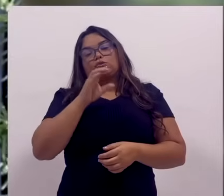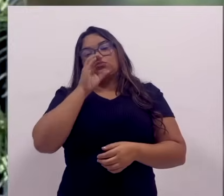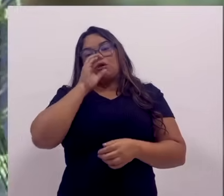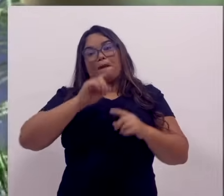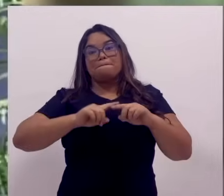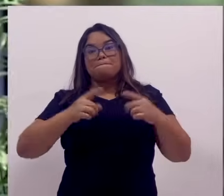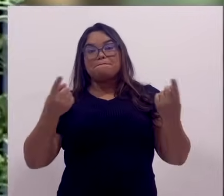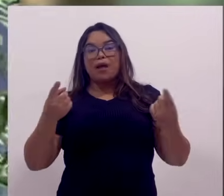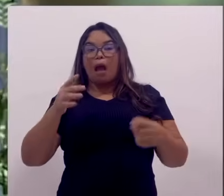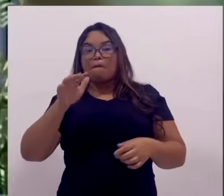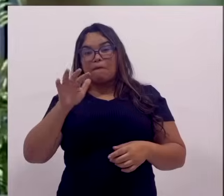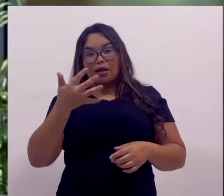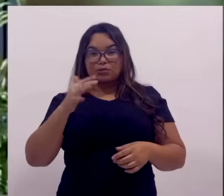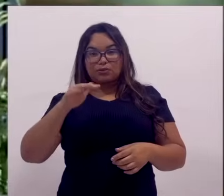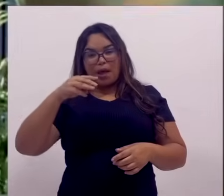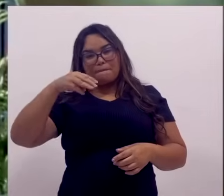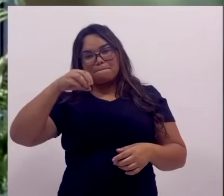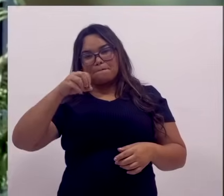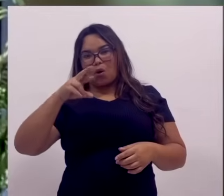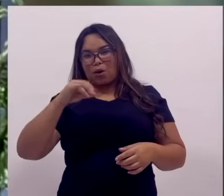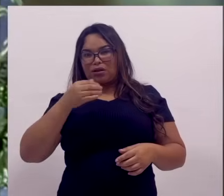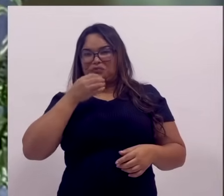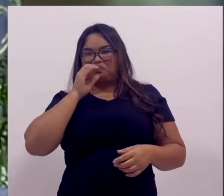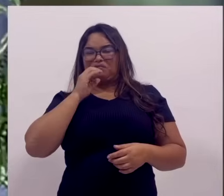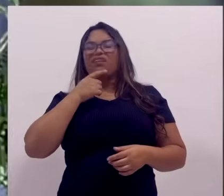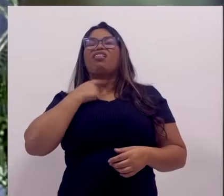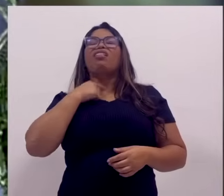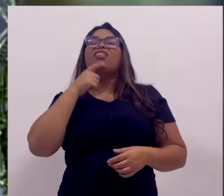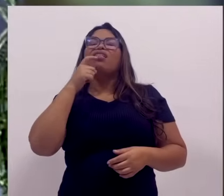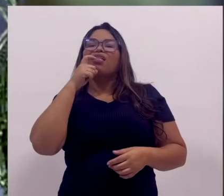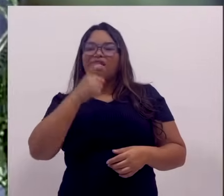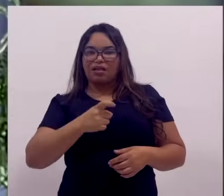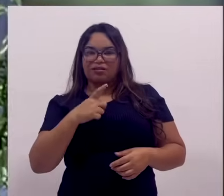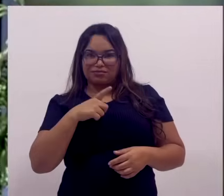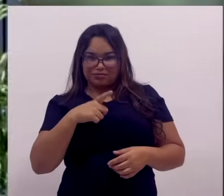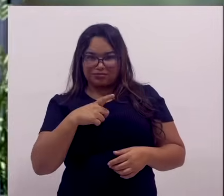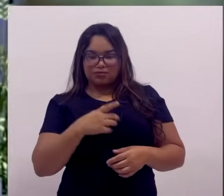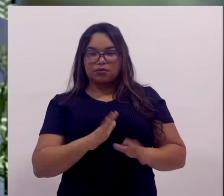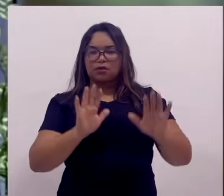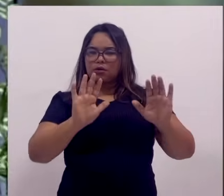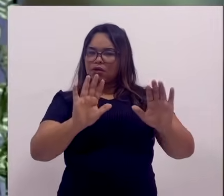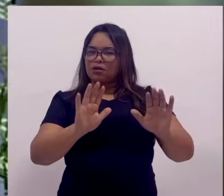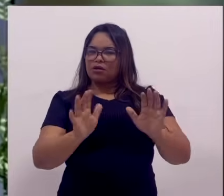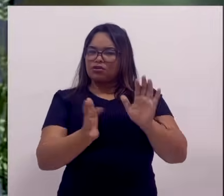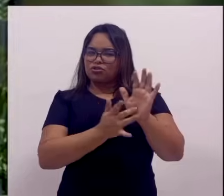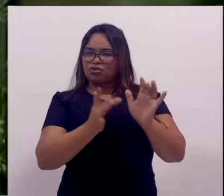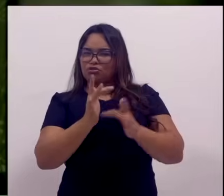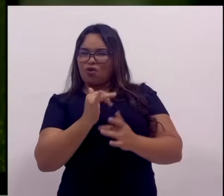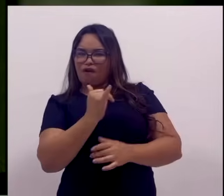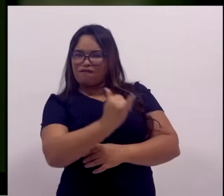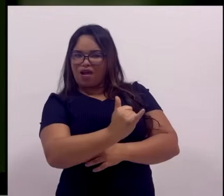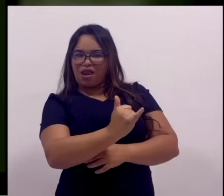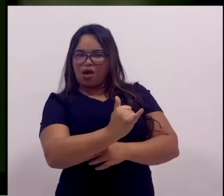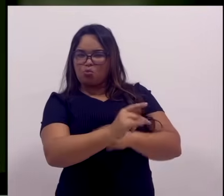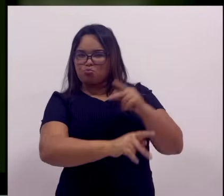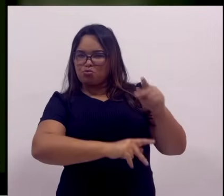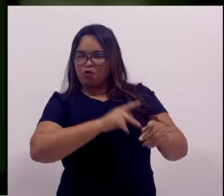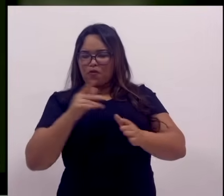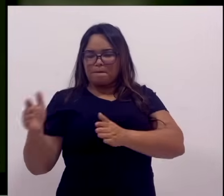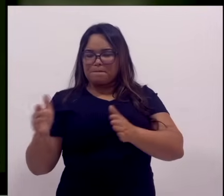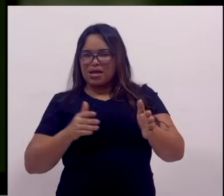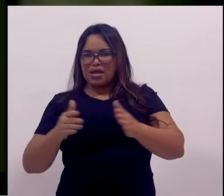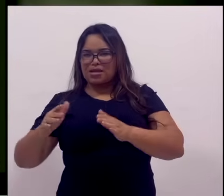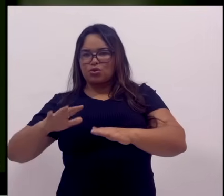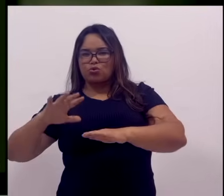morna. Esta é uma história fascinante para a arqueologia. E eu conheço as tuas obras, que tu não és nem frio e nem